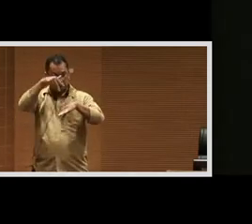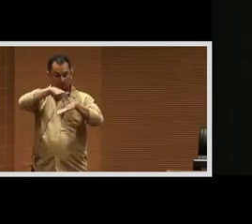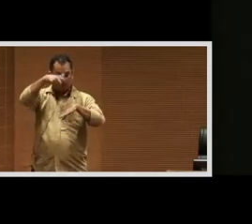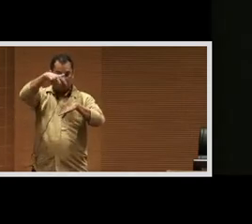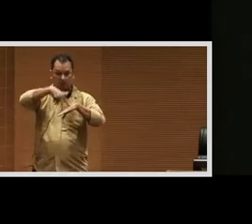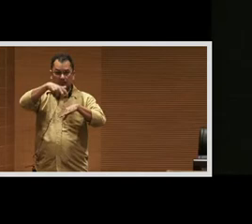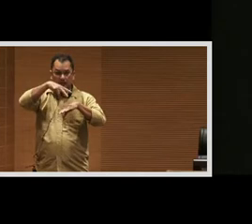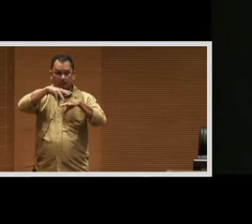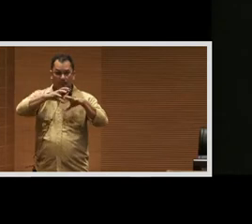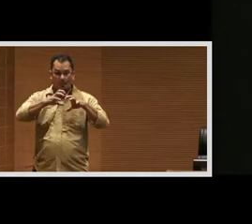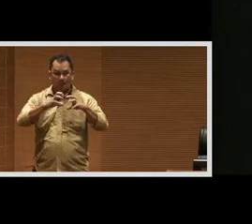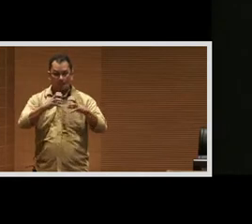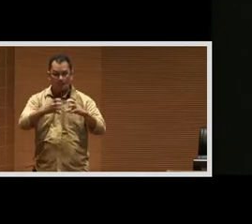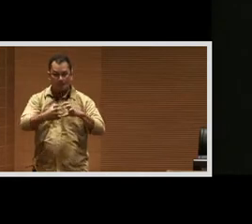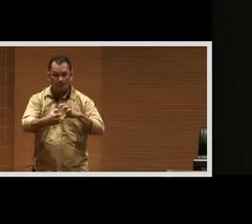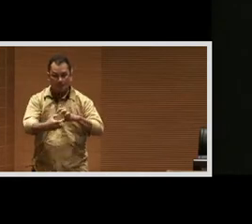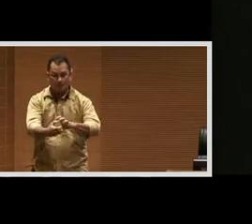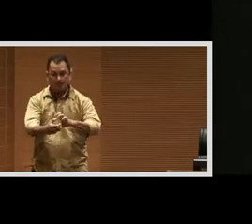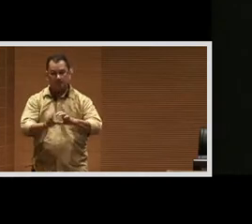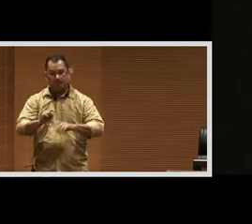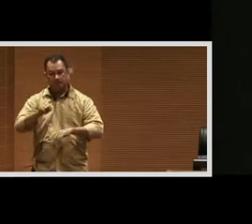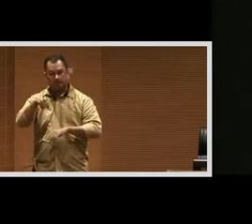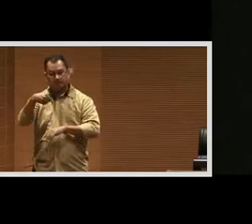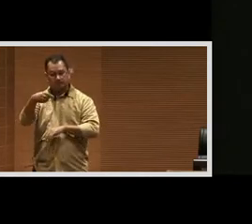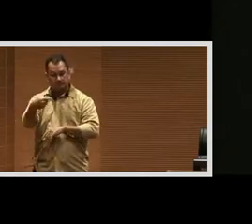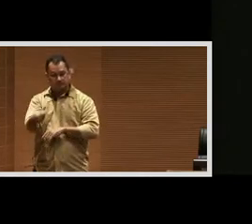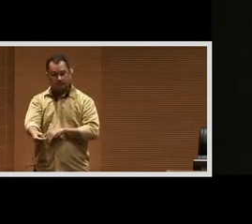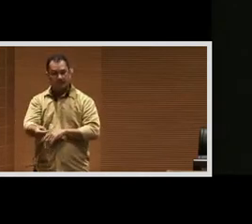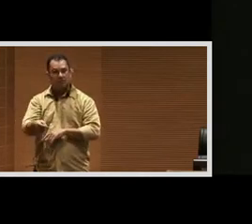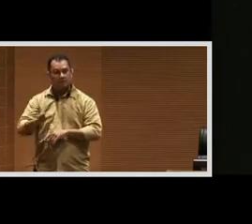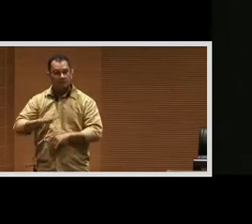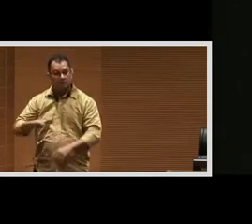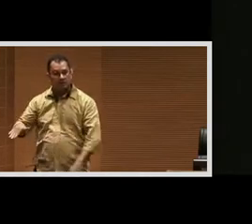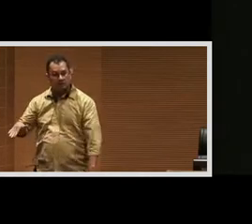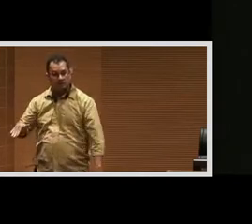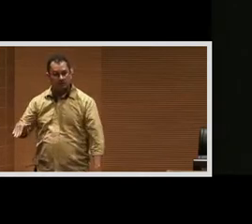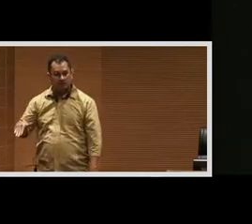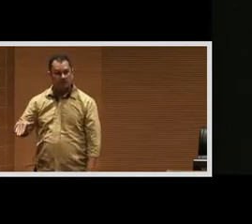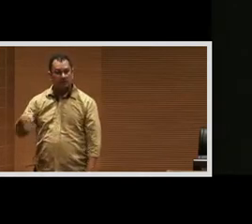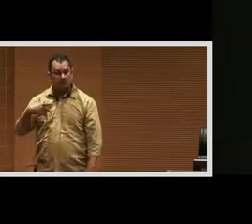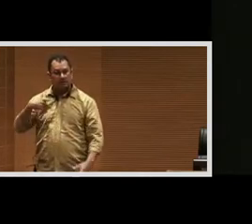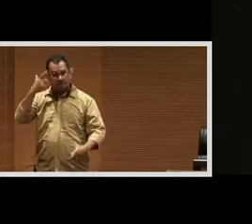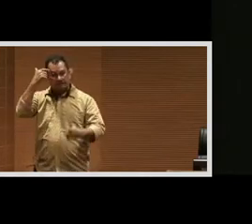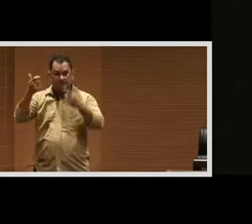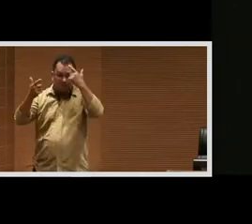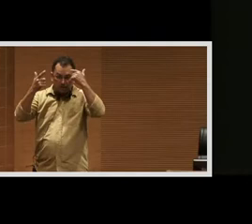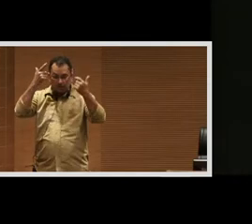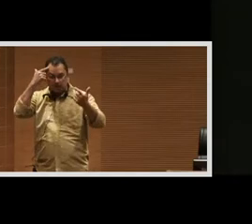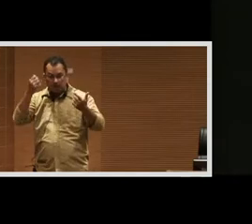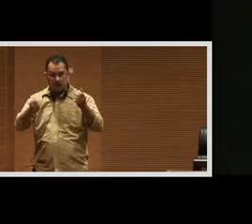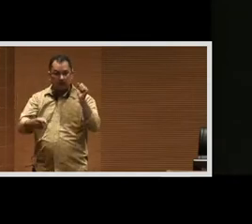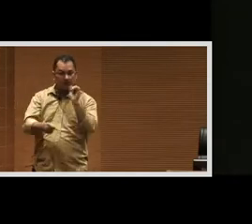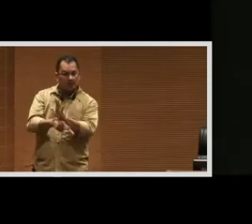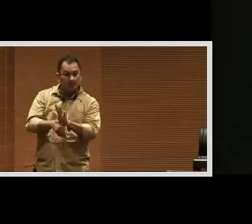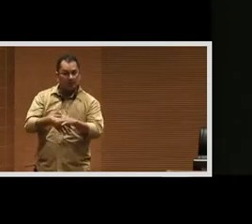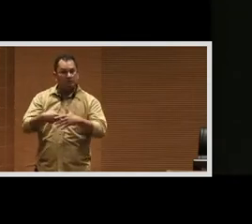a partir desse episódio, se tornou uma criança bastante agressiva,